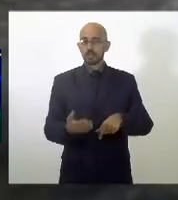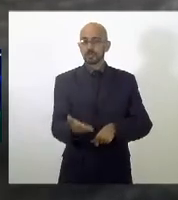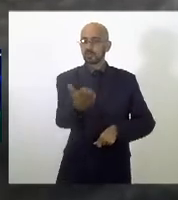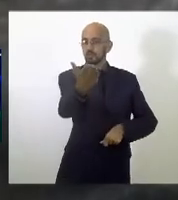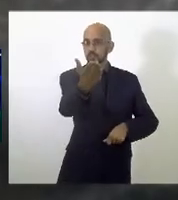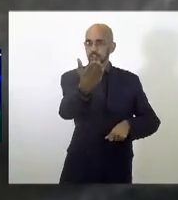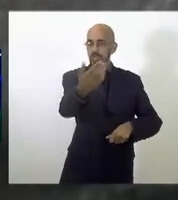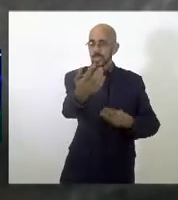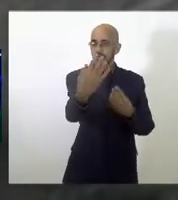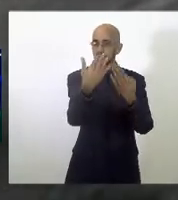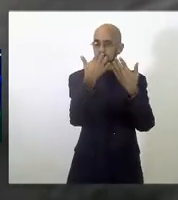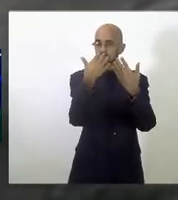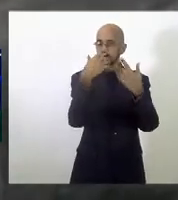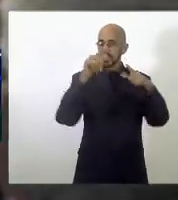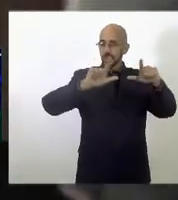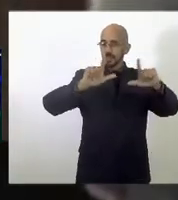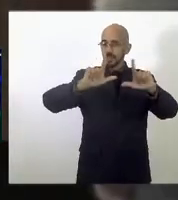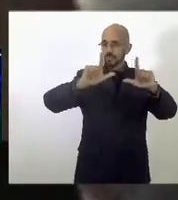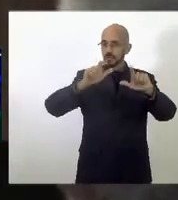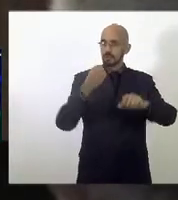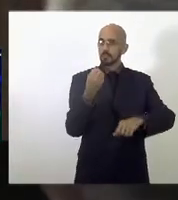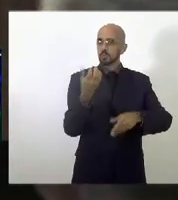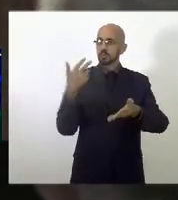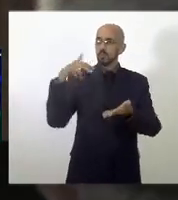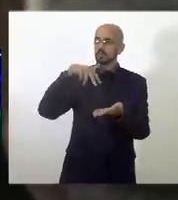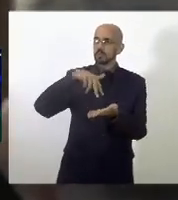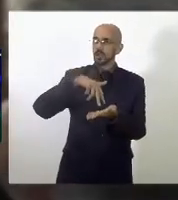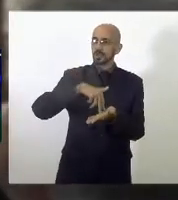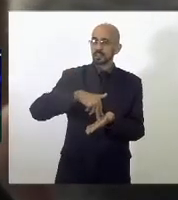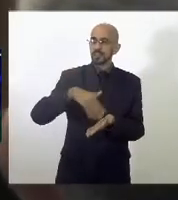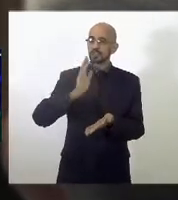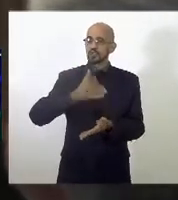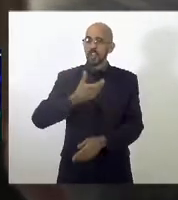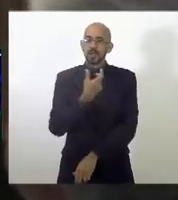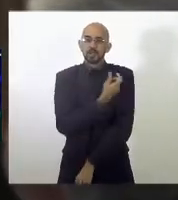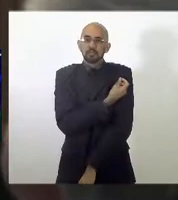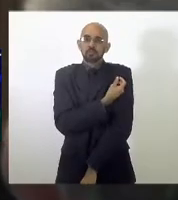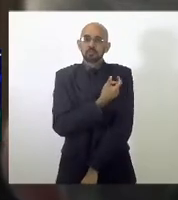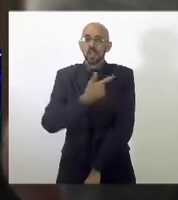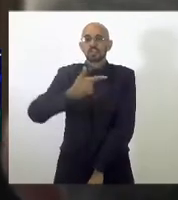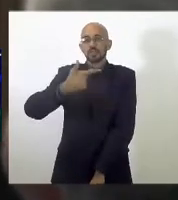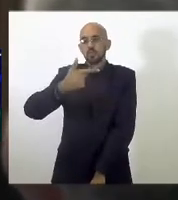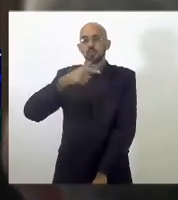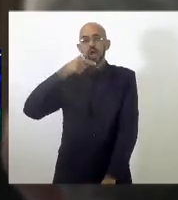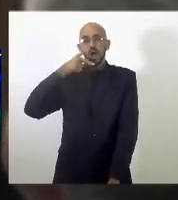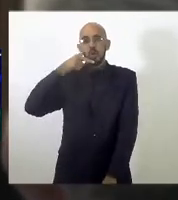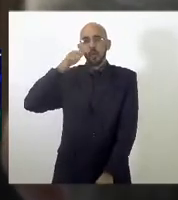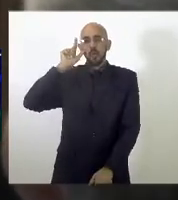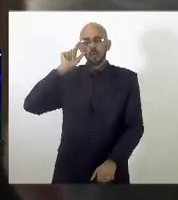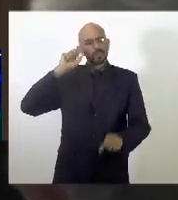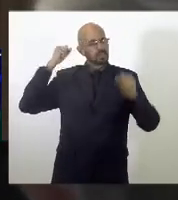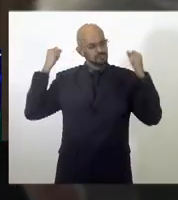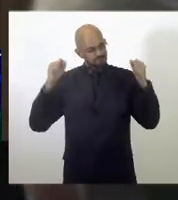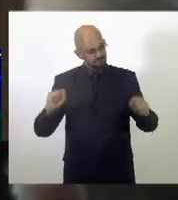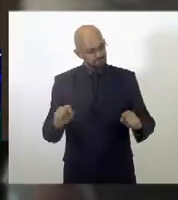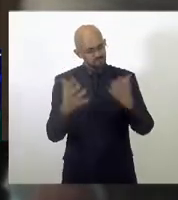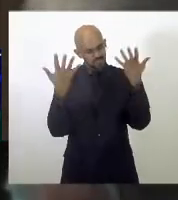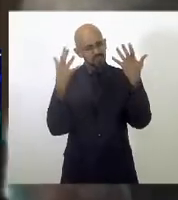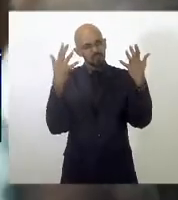Muito bom poder estar aqui de volta, vacinada com a segunda dose ontem e celebrando a ciência